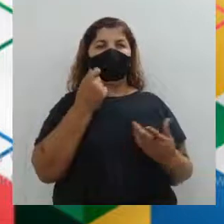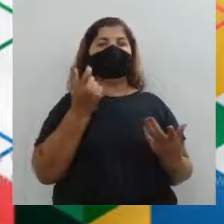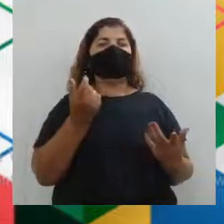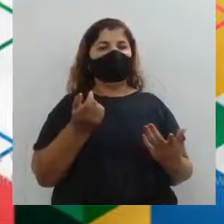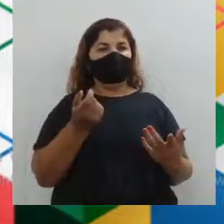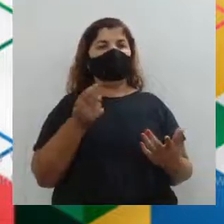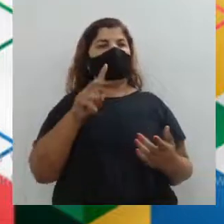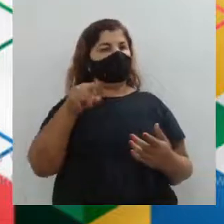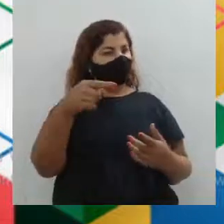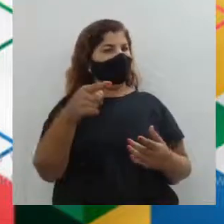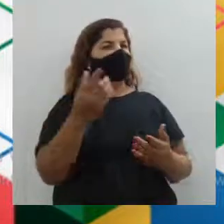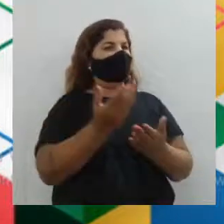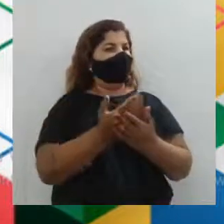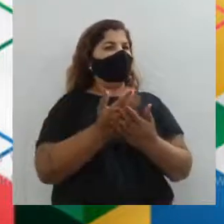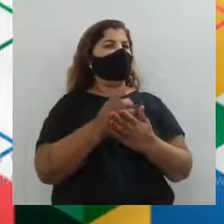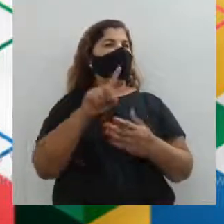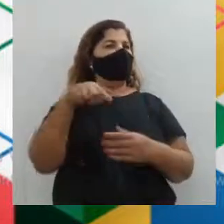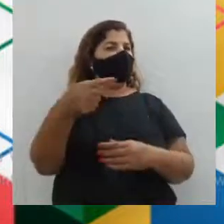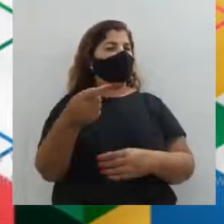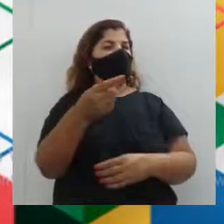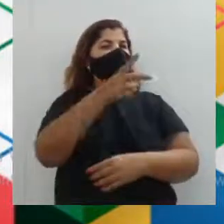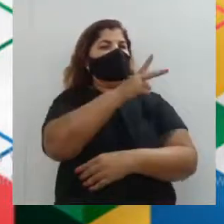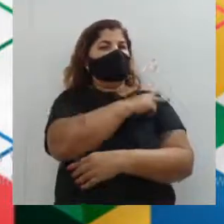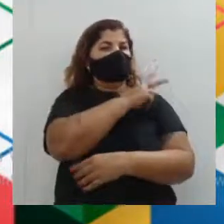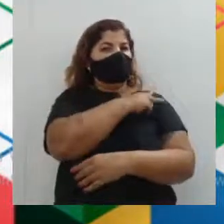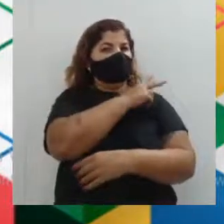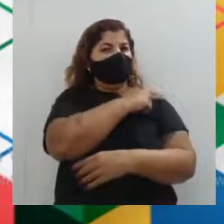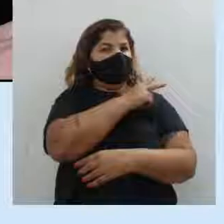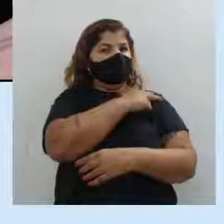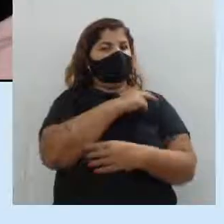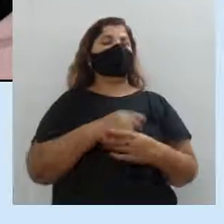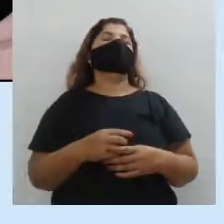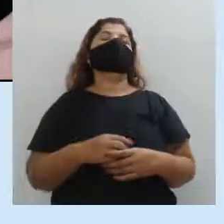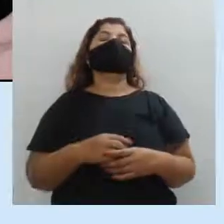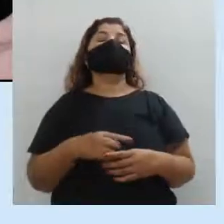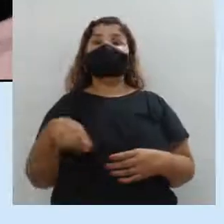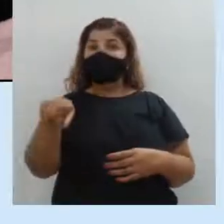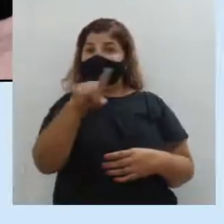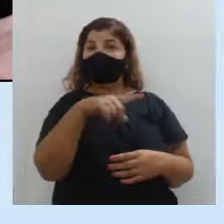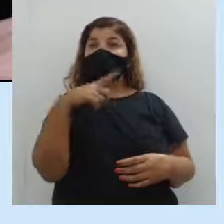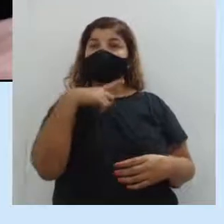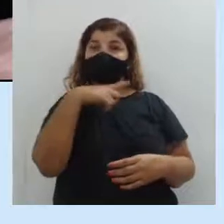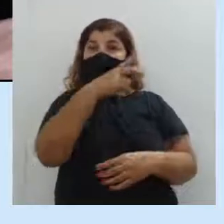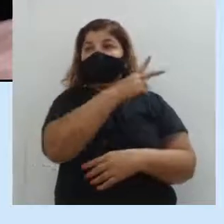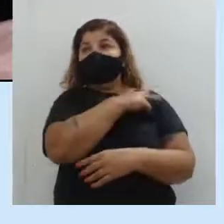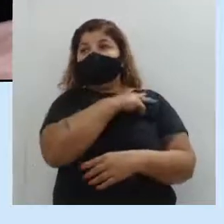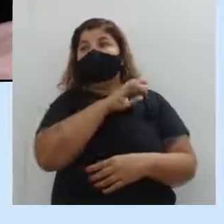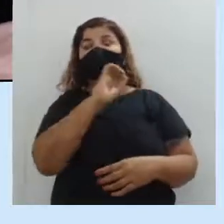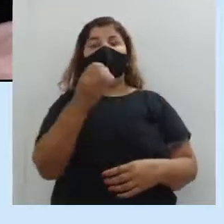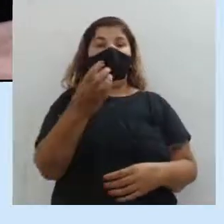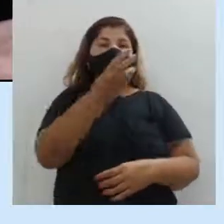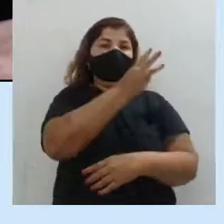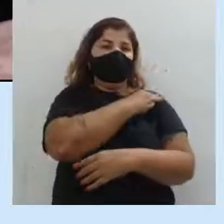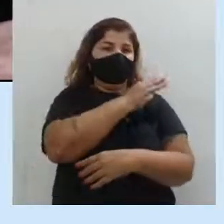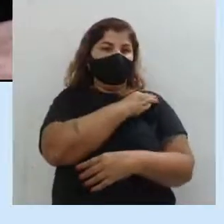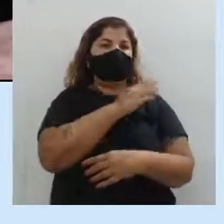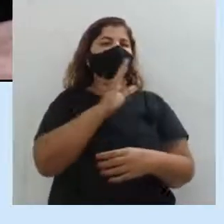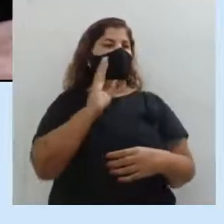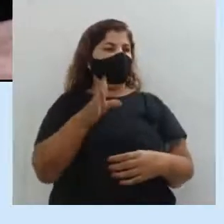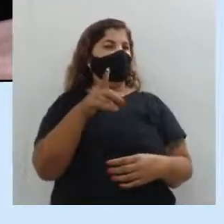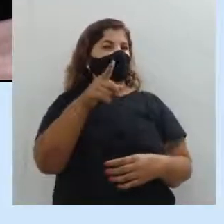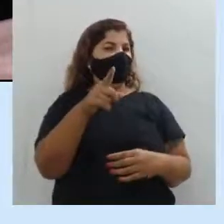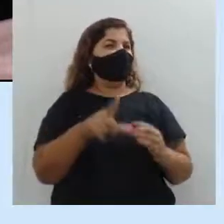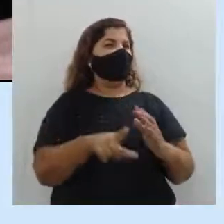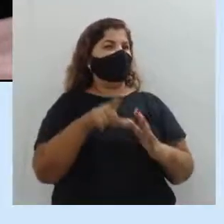do ensino médio. E você que é segunda série, que está aí assistindo a aula, ou terceiro ano, você já viu isso,